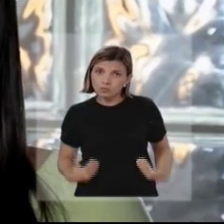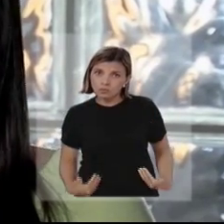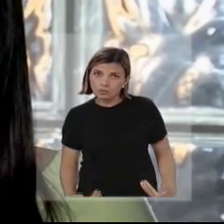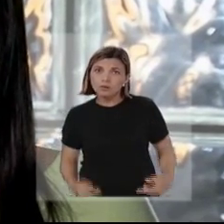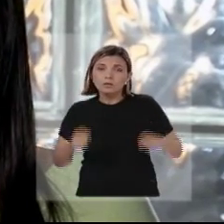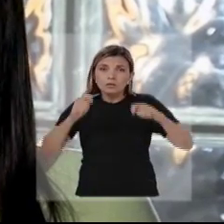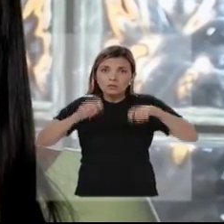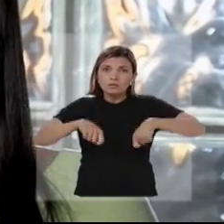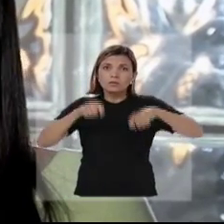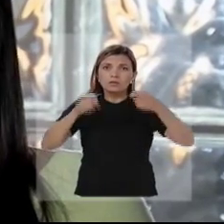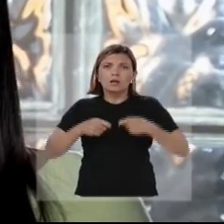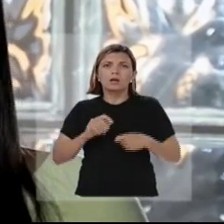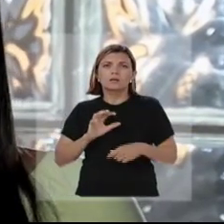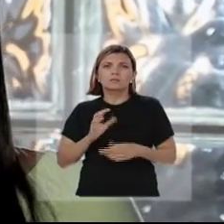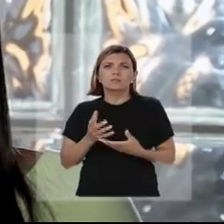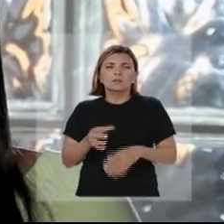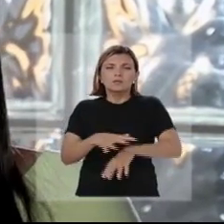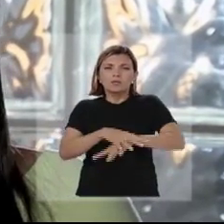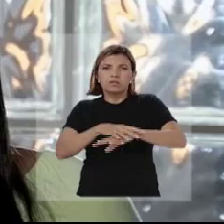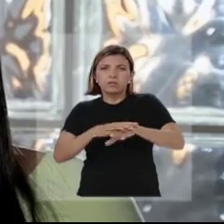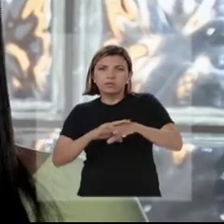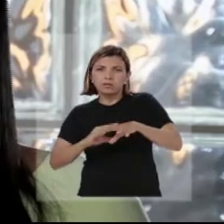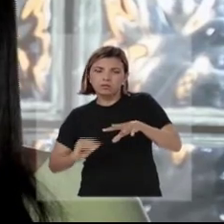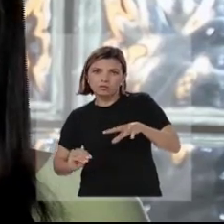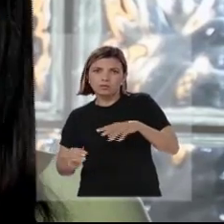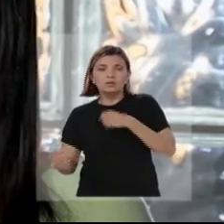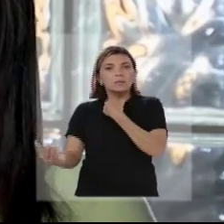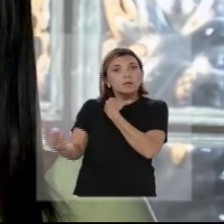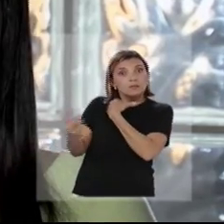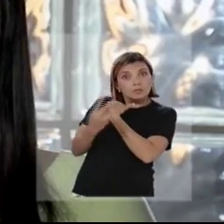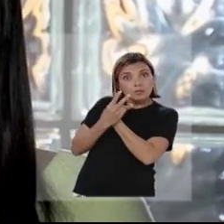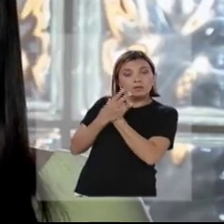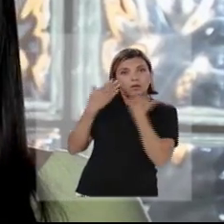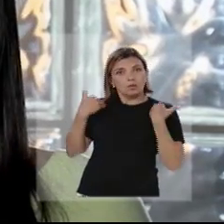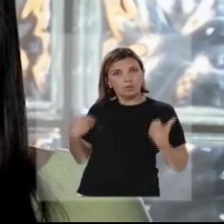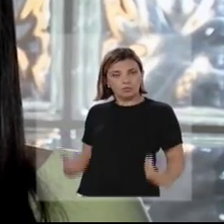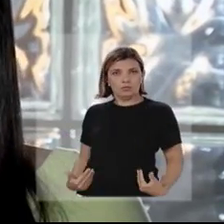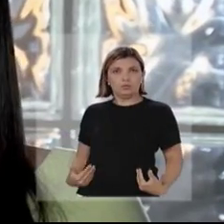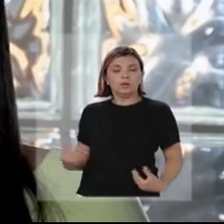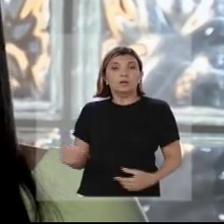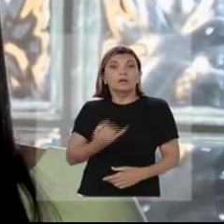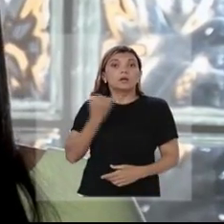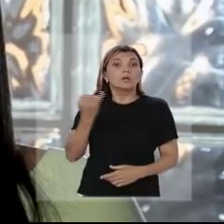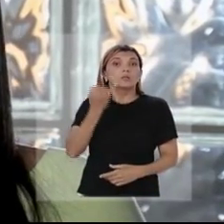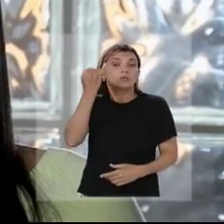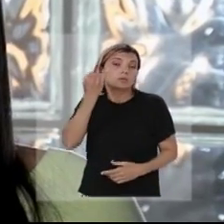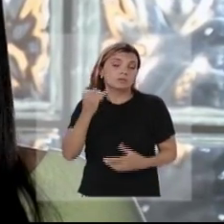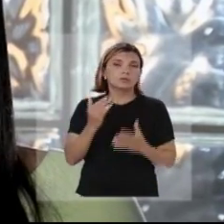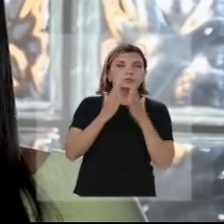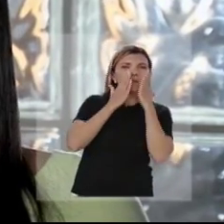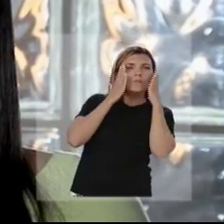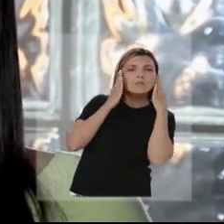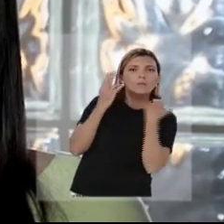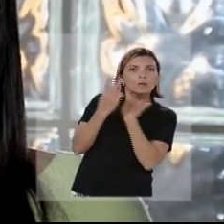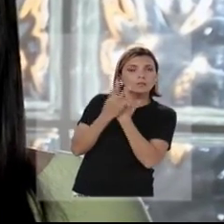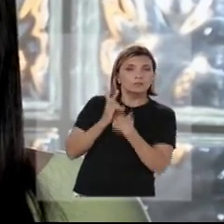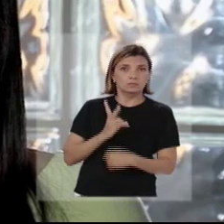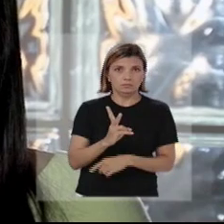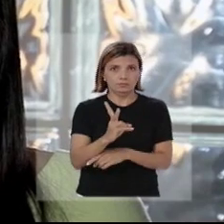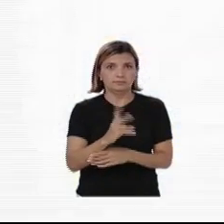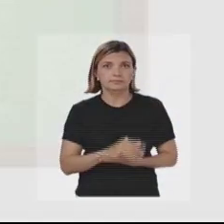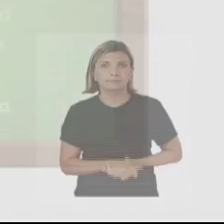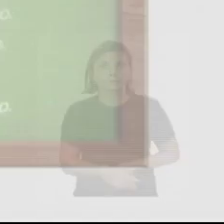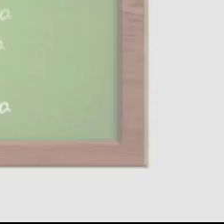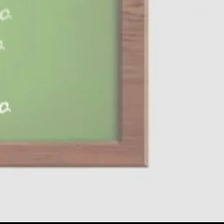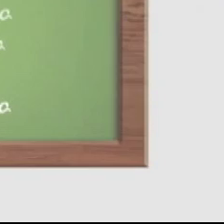pelo nosso organismo e podem ser nocivos a células. Por aí, já dá para perceber como os antioxidantes são importantes para preservar a